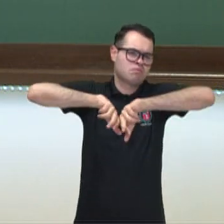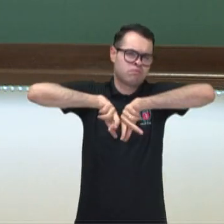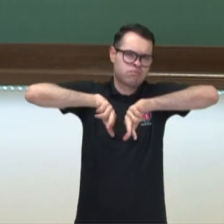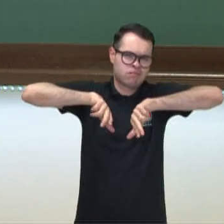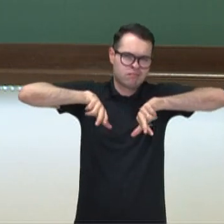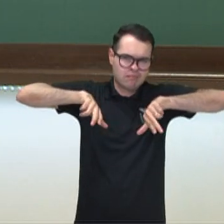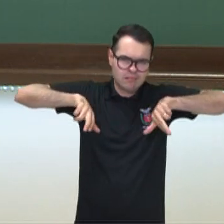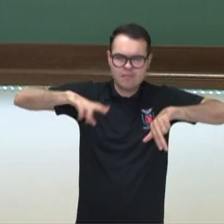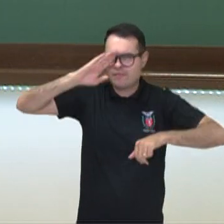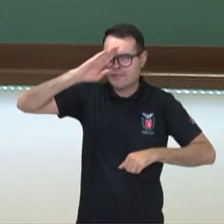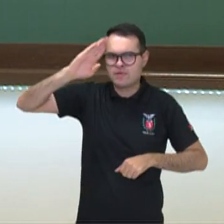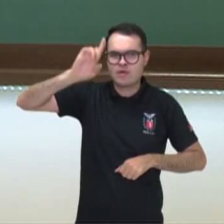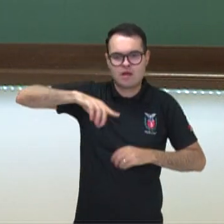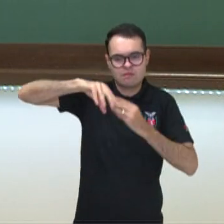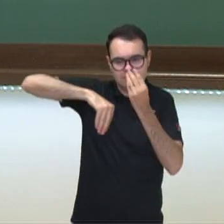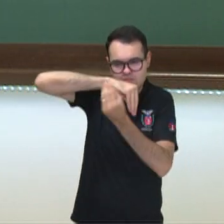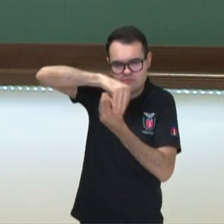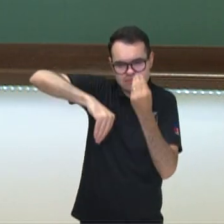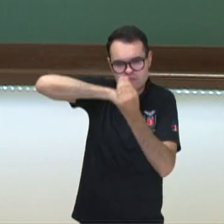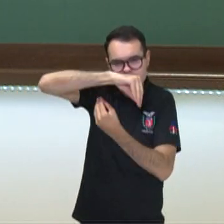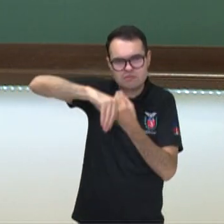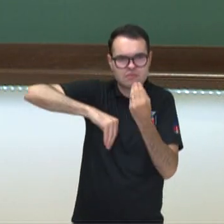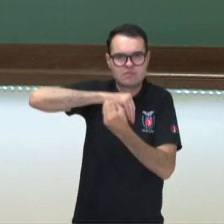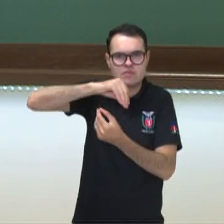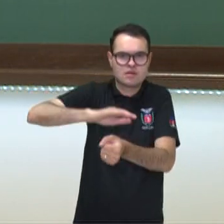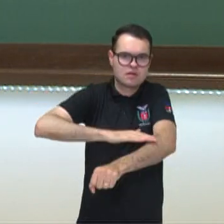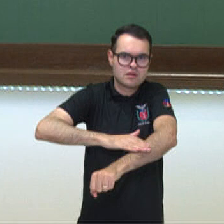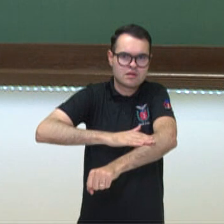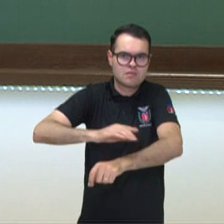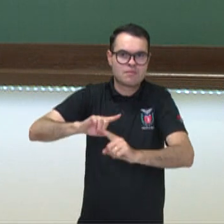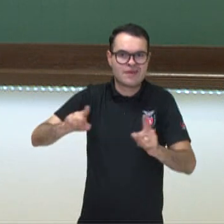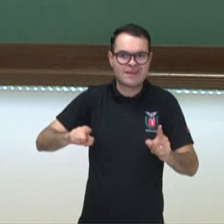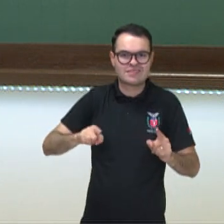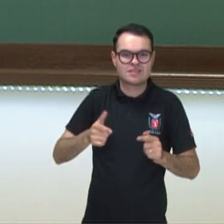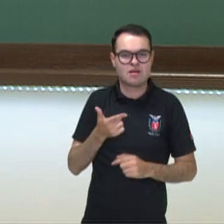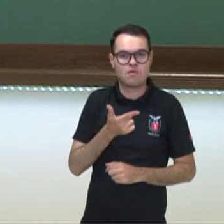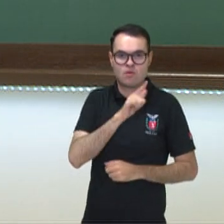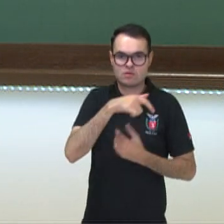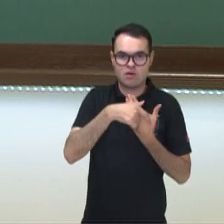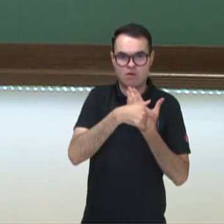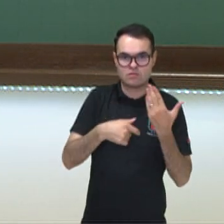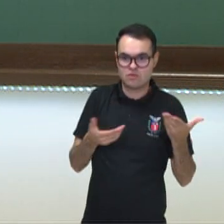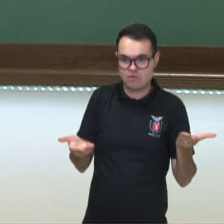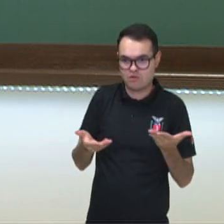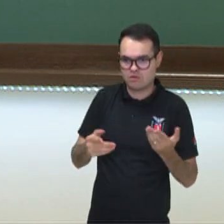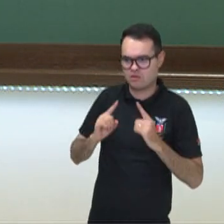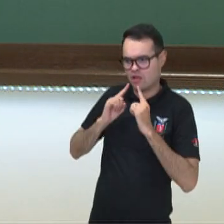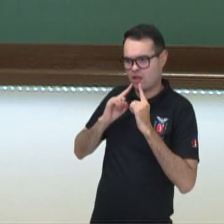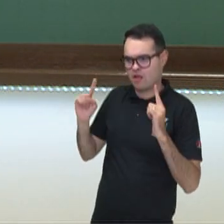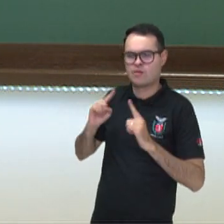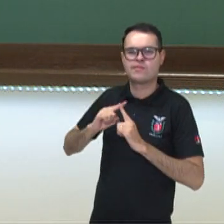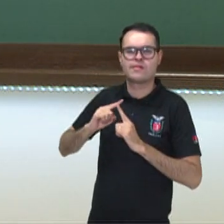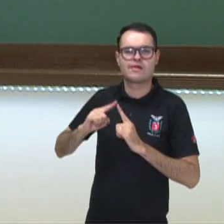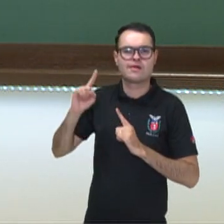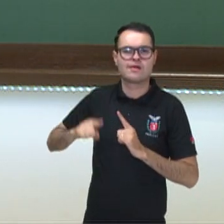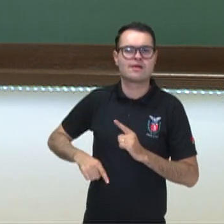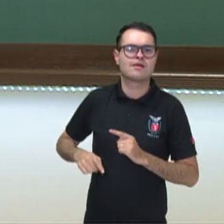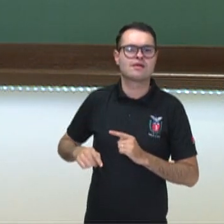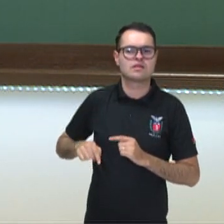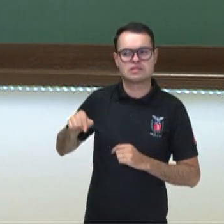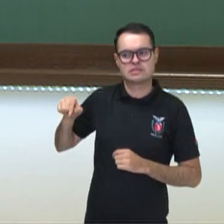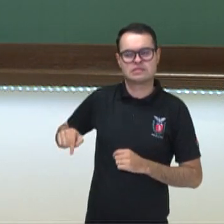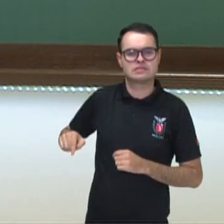questão central era a miscigenação, mas que também foi muito criticado por alguns autores mais contemporâneos, no sentido de que